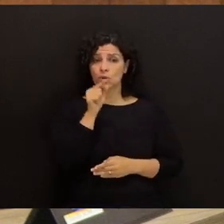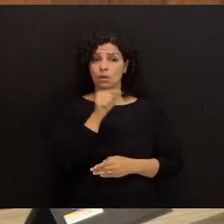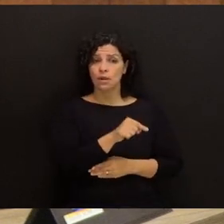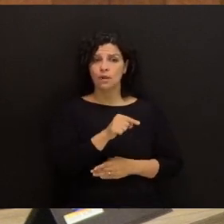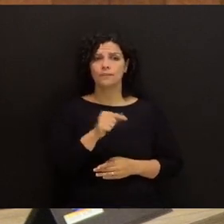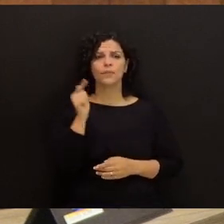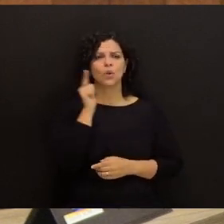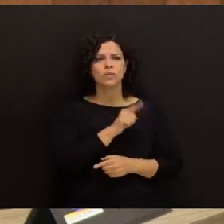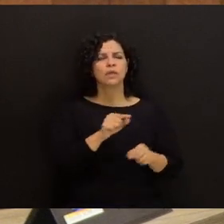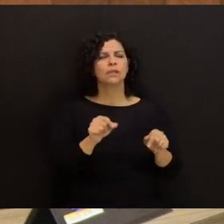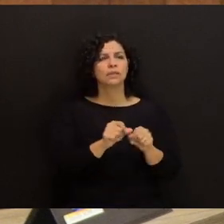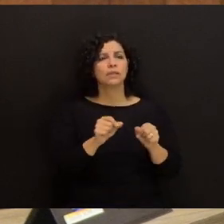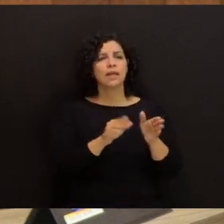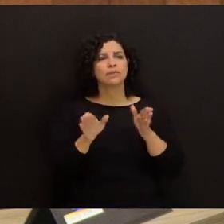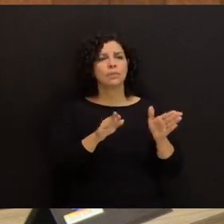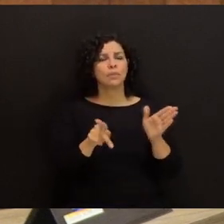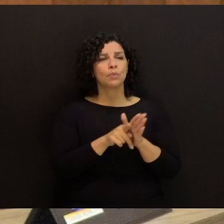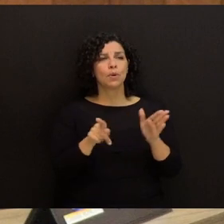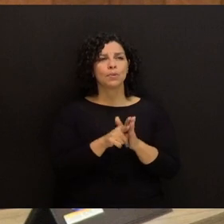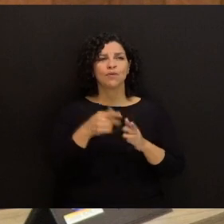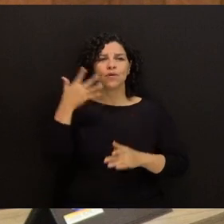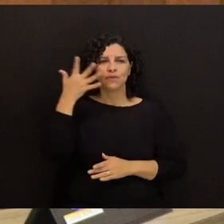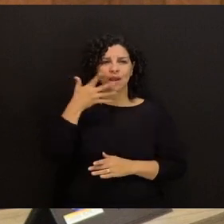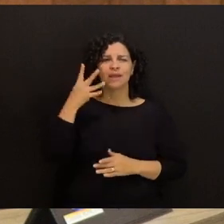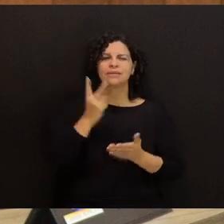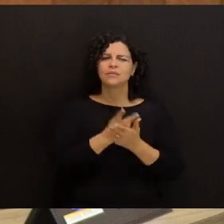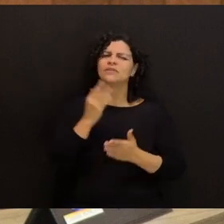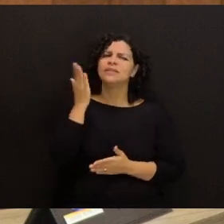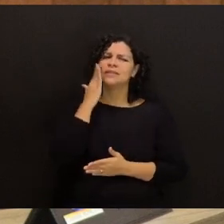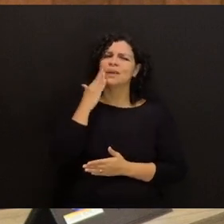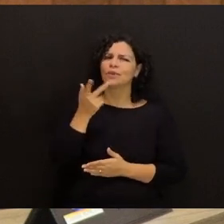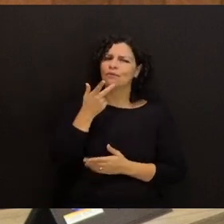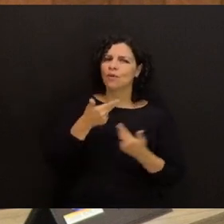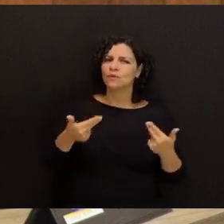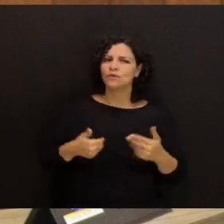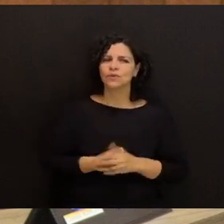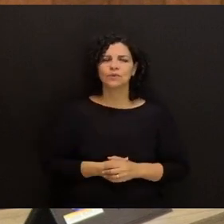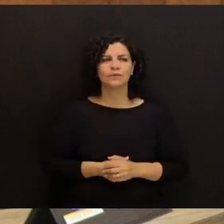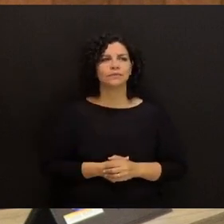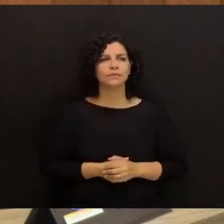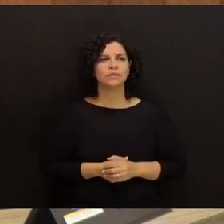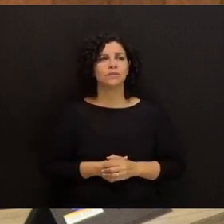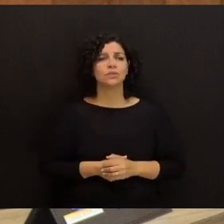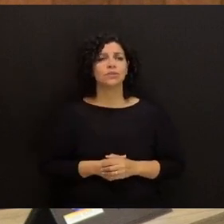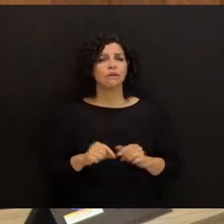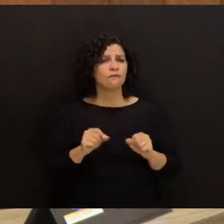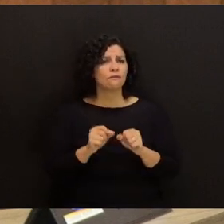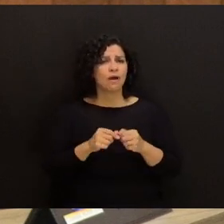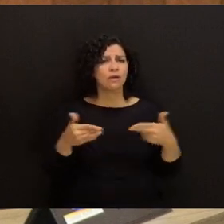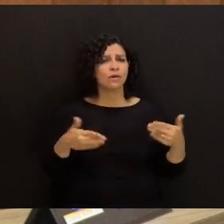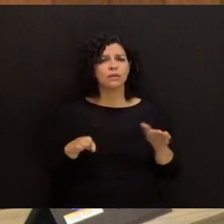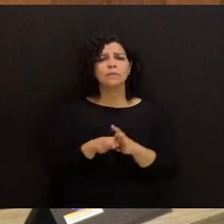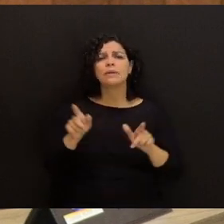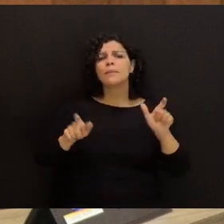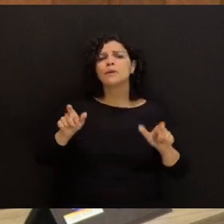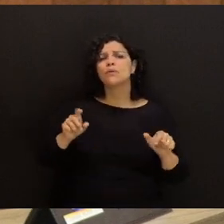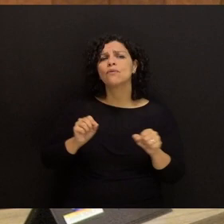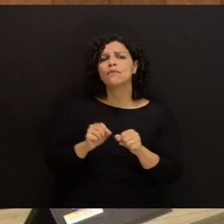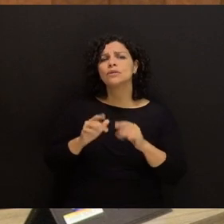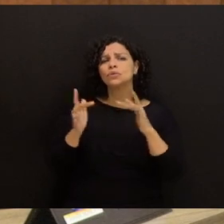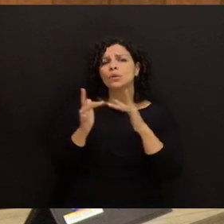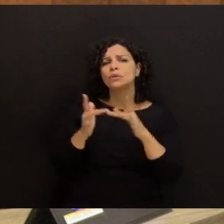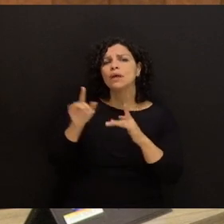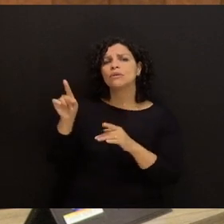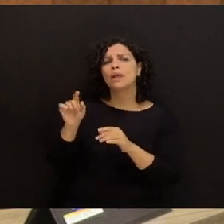tem acesso essa minha fala e normalmente vocês têm acesso já providencia aí quem são essas pessoas que estão fazendo contato